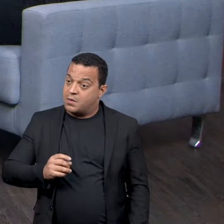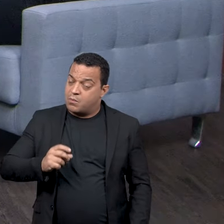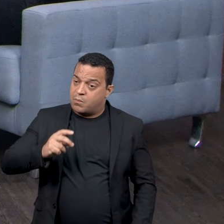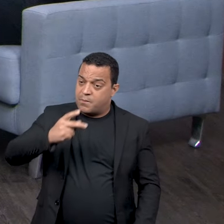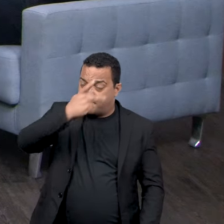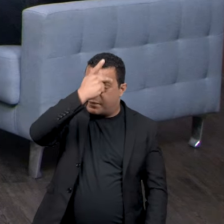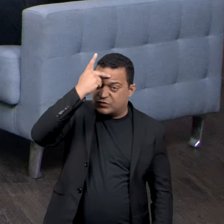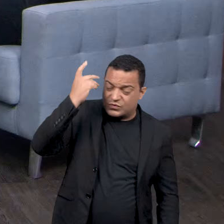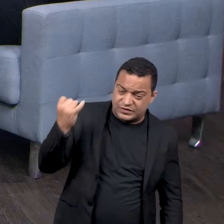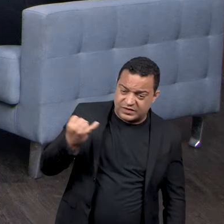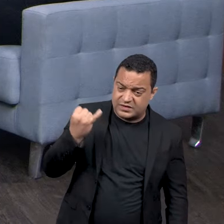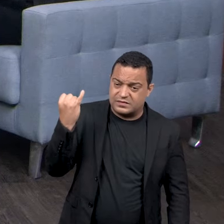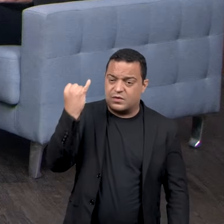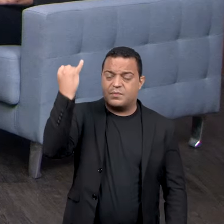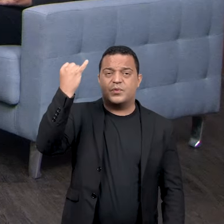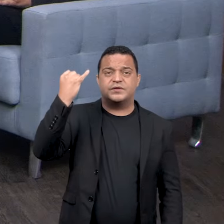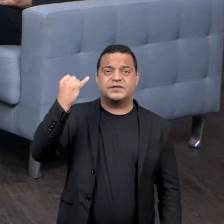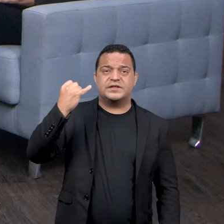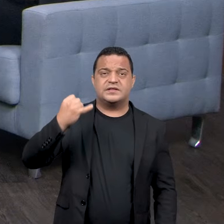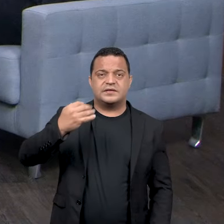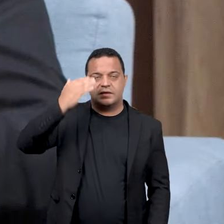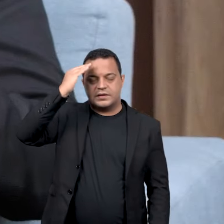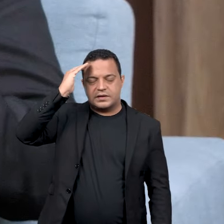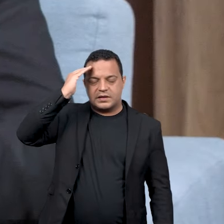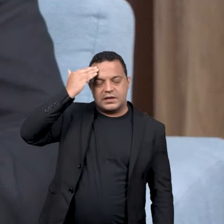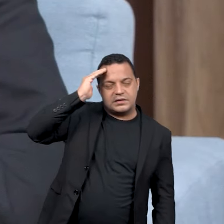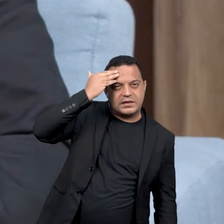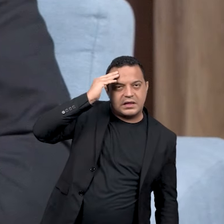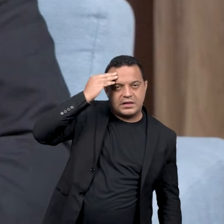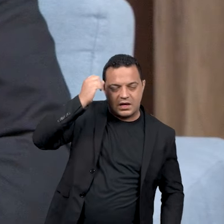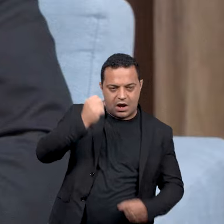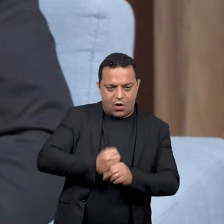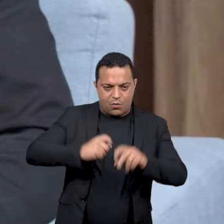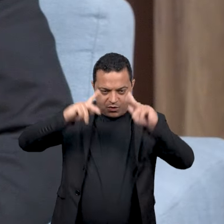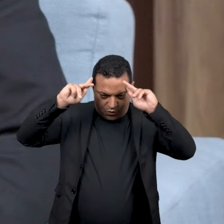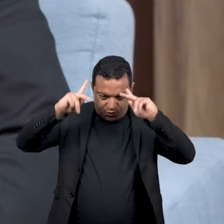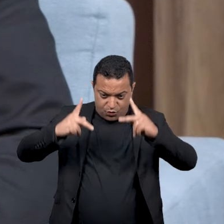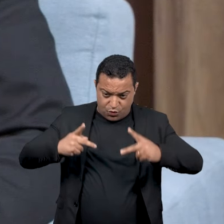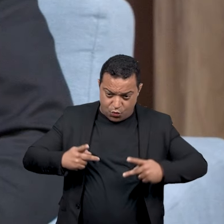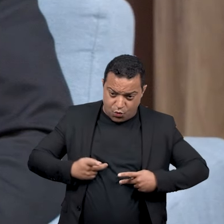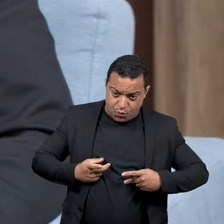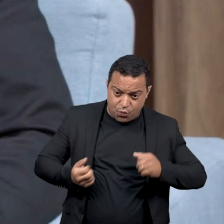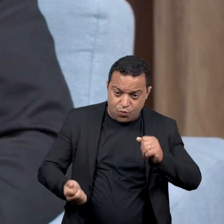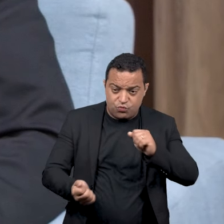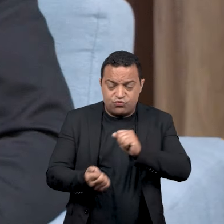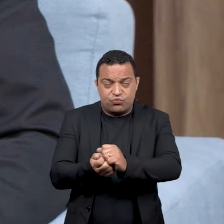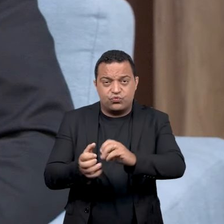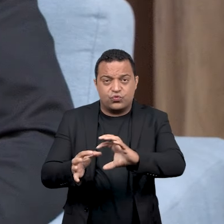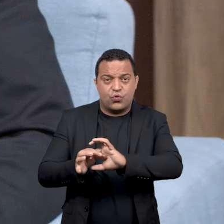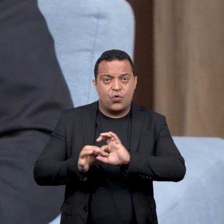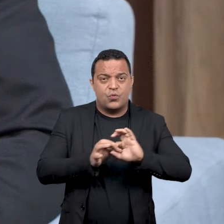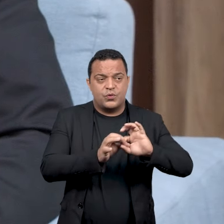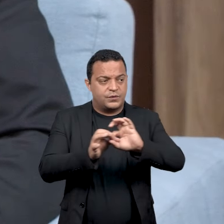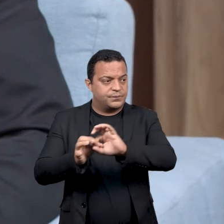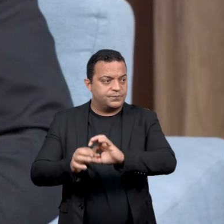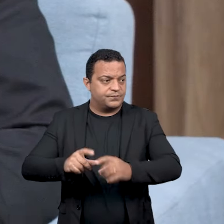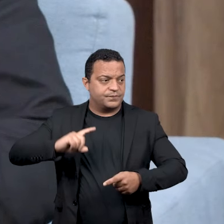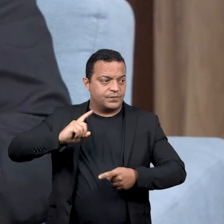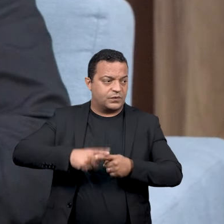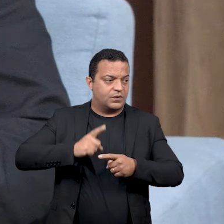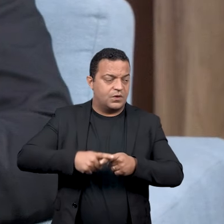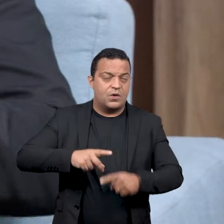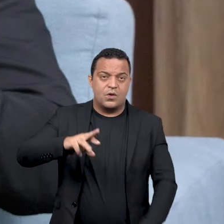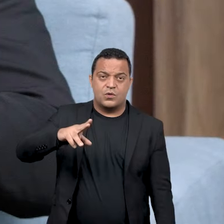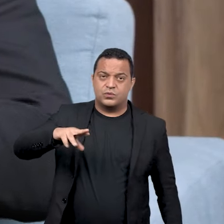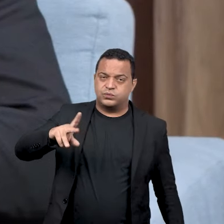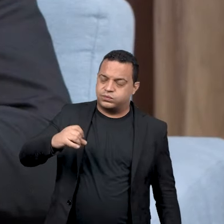que estão no meio do corpo, que estão vivendo a experiência. Esses irmãos idosos, eles